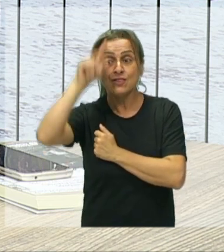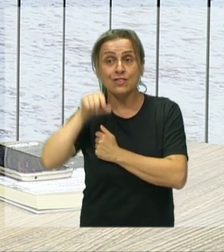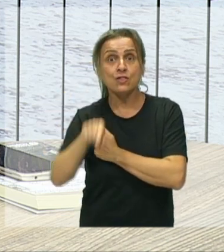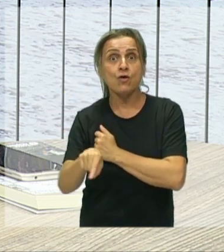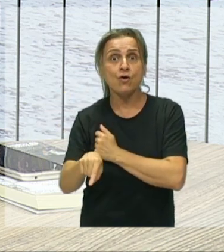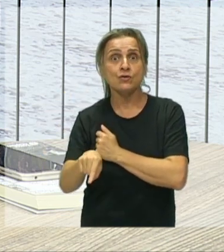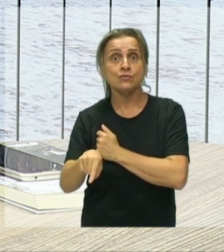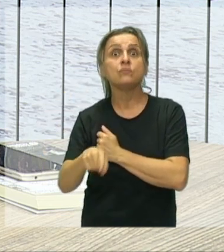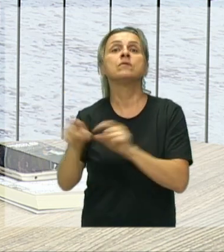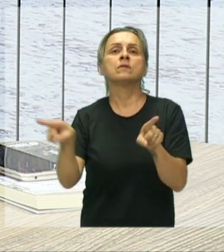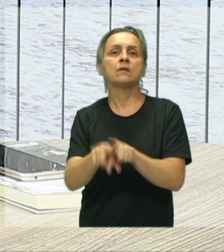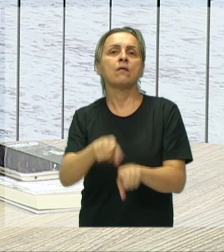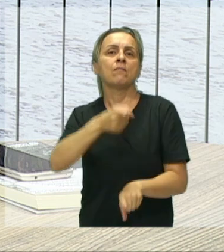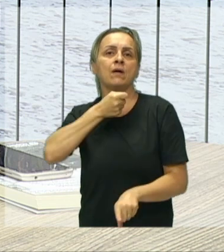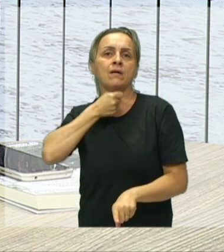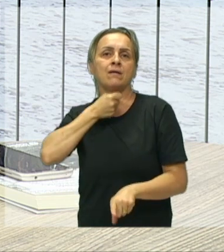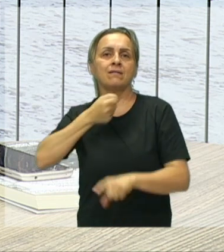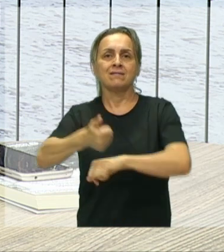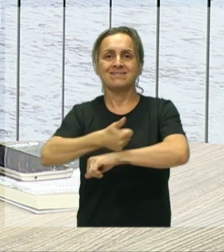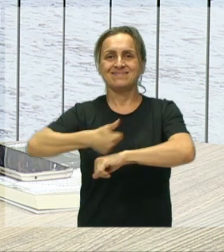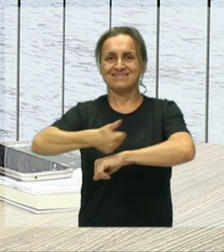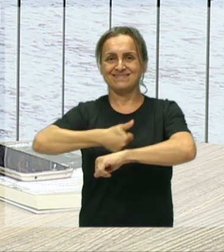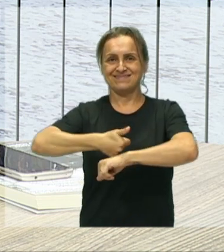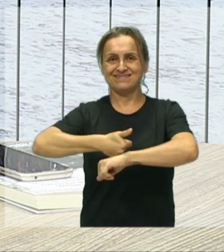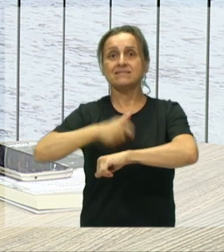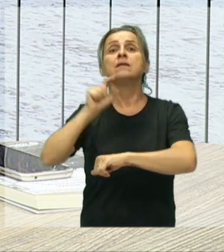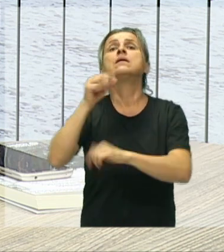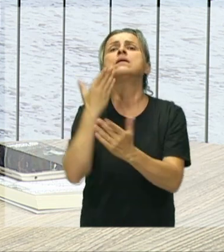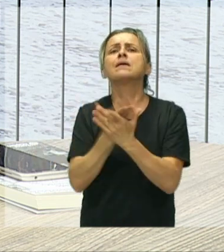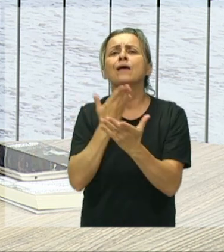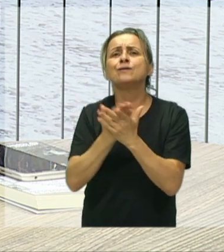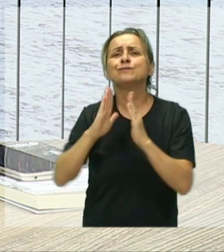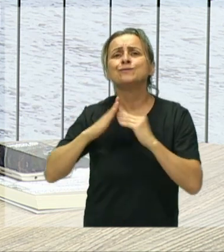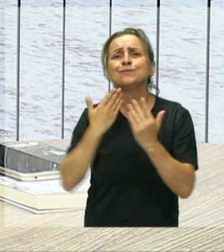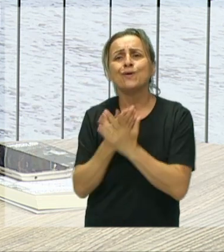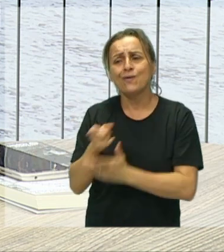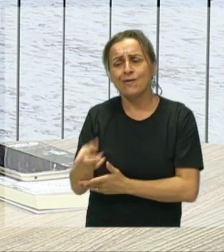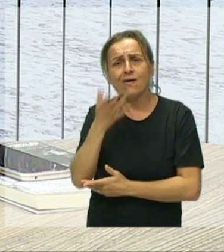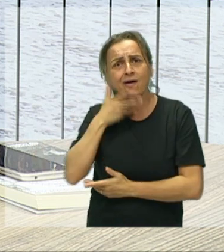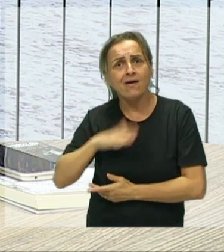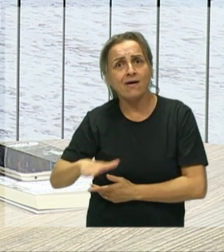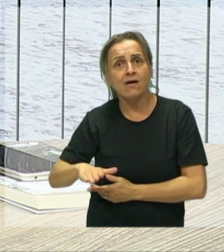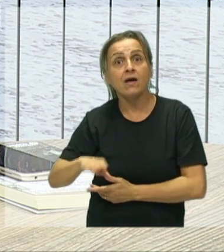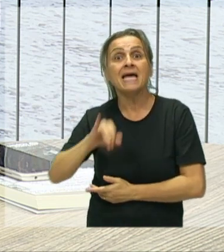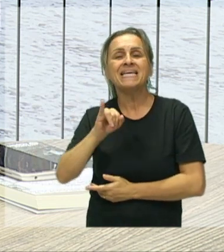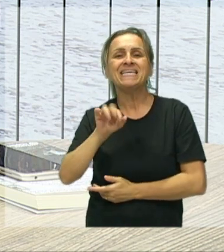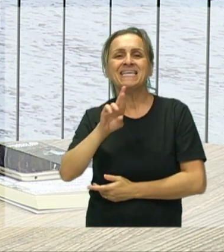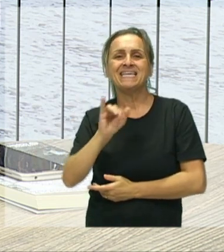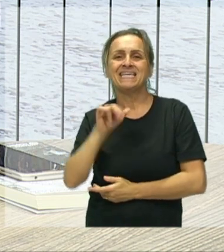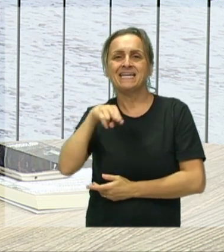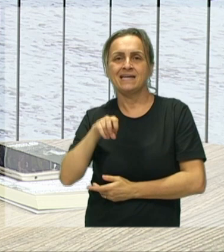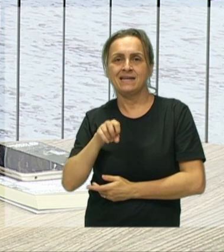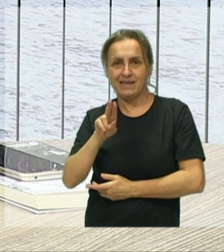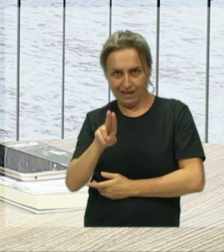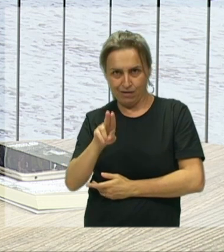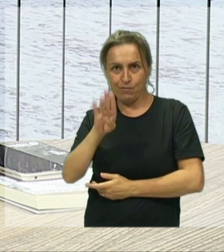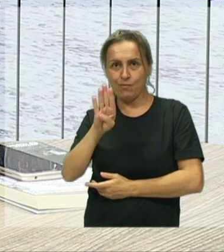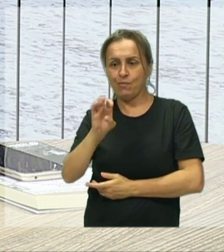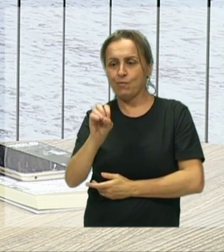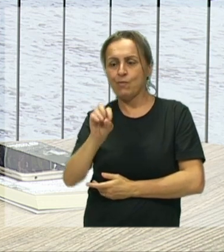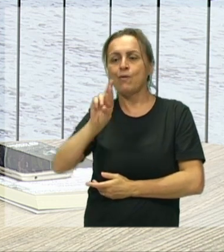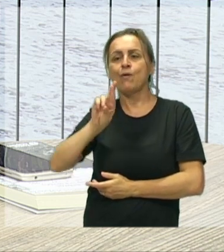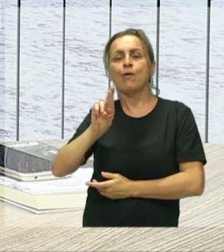e ele era jornalista. E sabe quem estudou no Liceu Infantil? Irineu Bornhausen, que